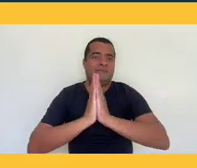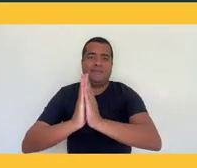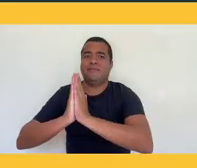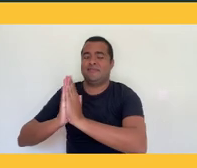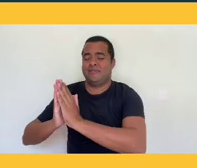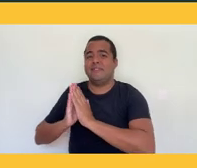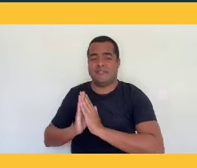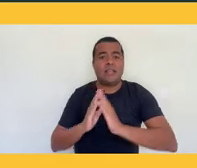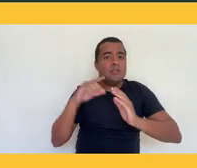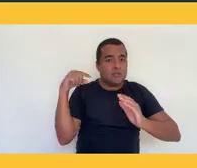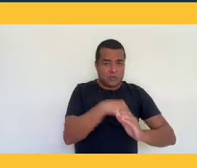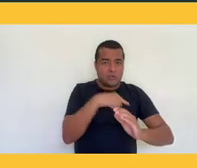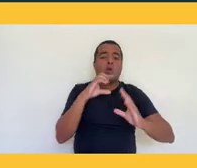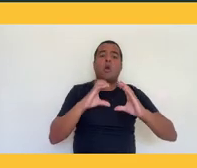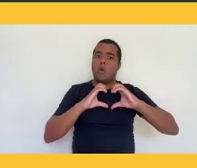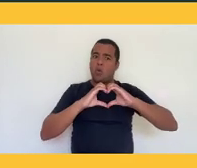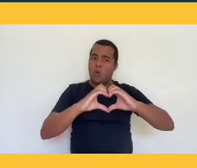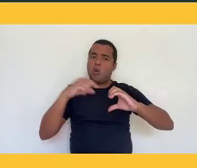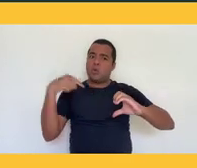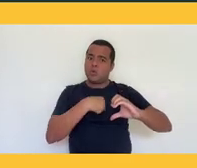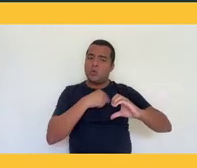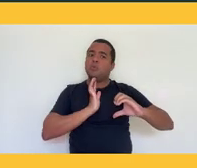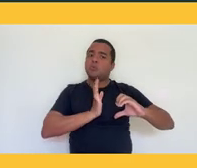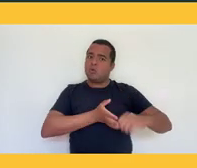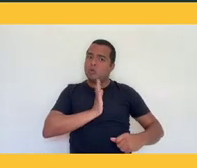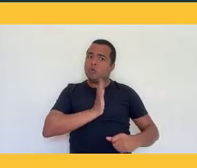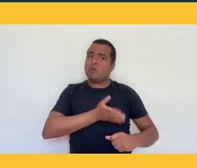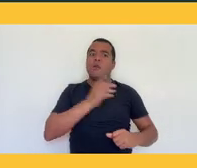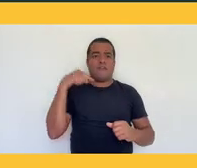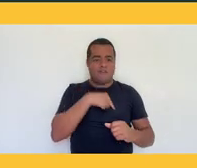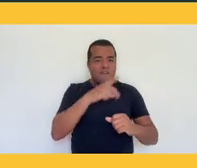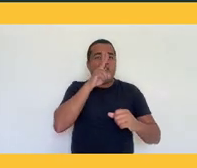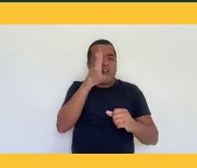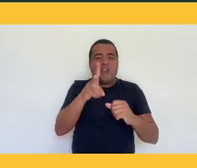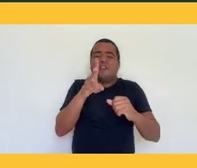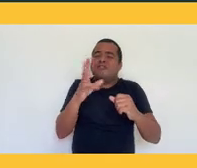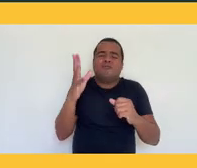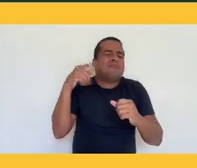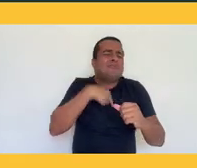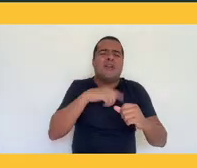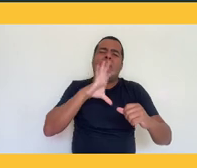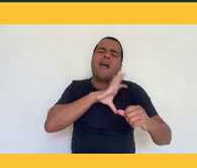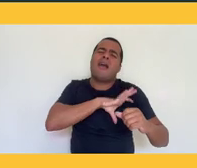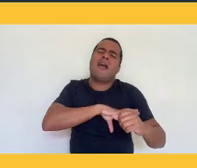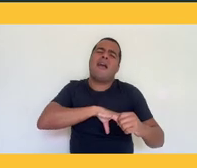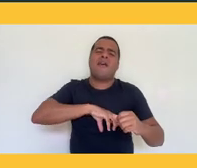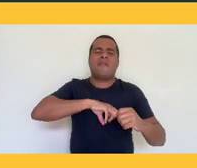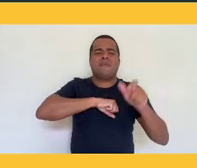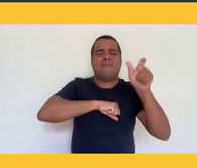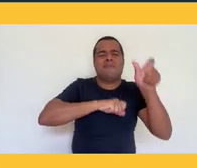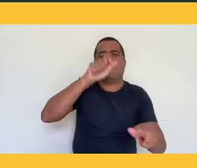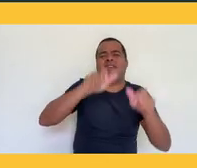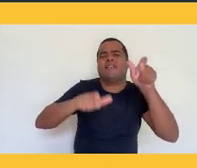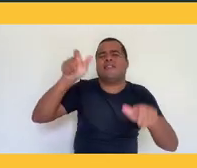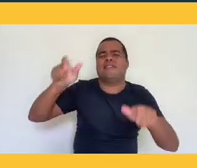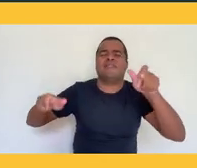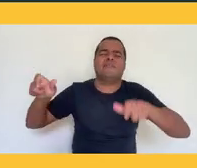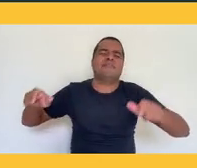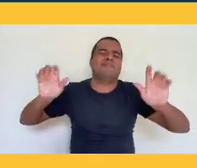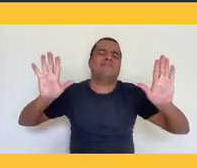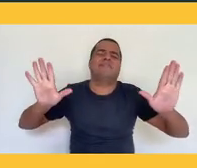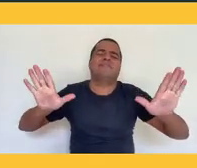Coração não é tão simples quanto pensa. Nele cabe o que não cabe na dispensa. Cabe o